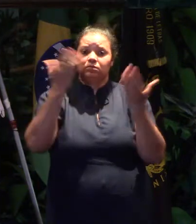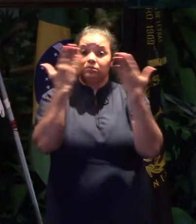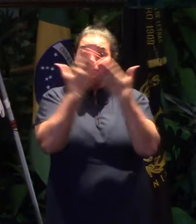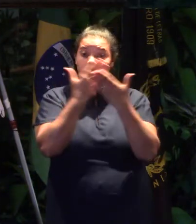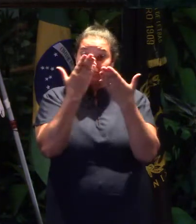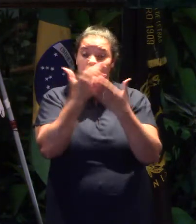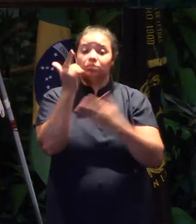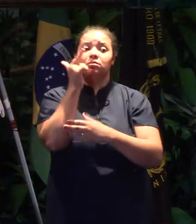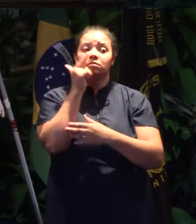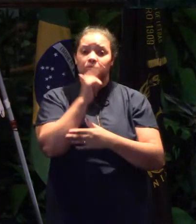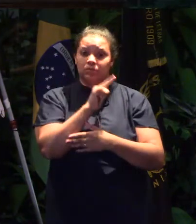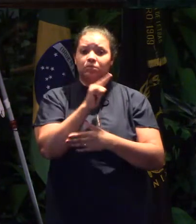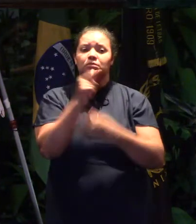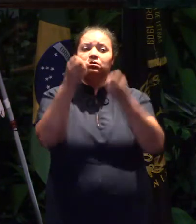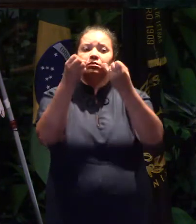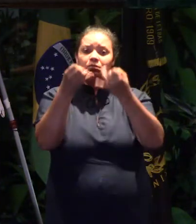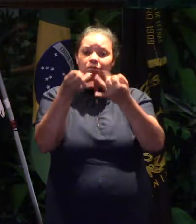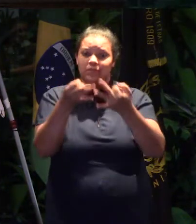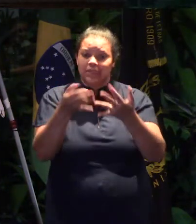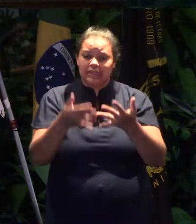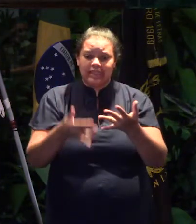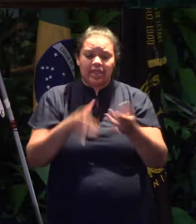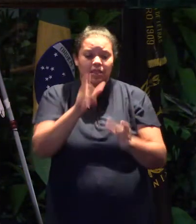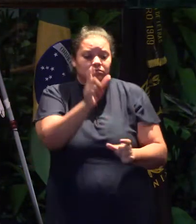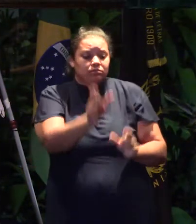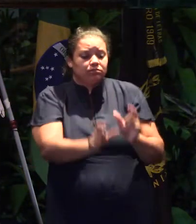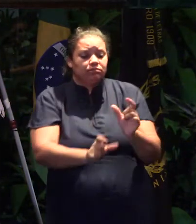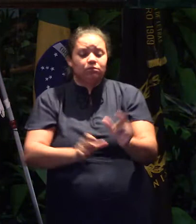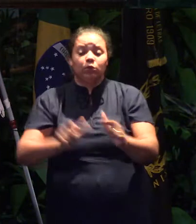pode elaborar descrições de personagens e ambientes?